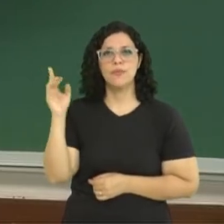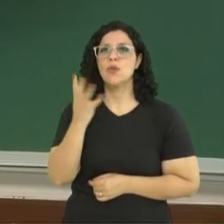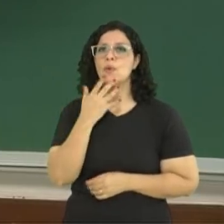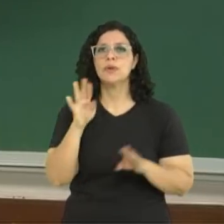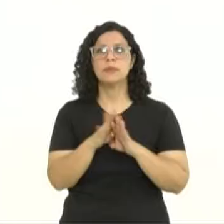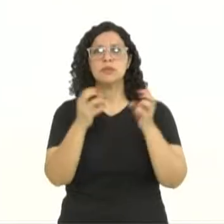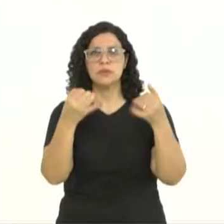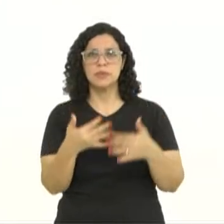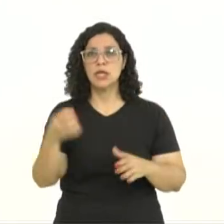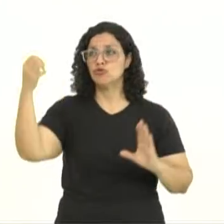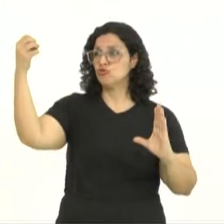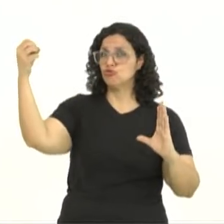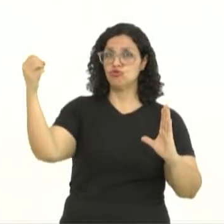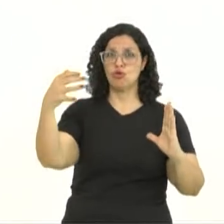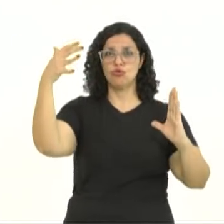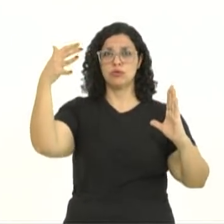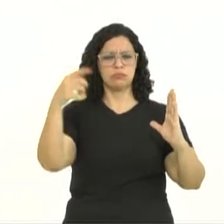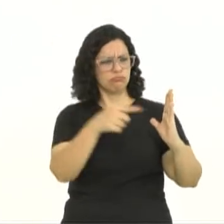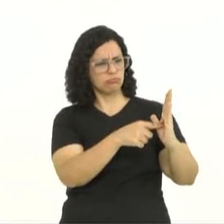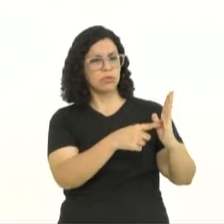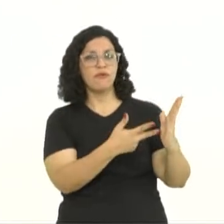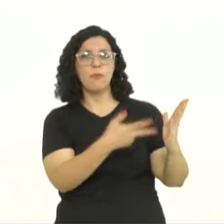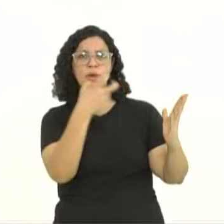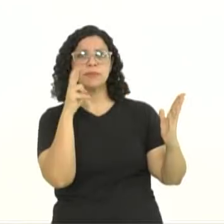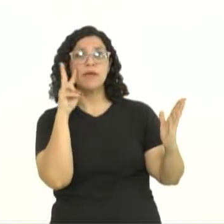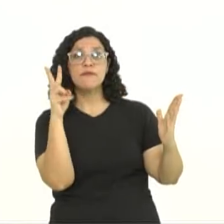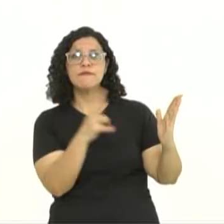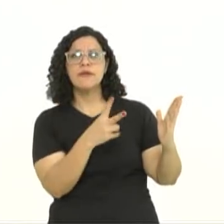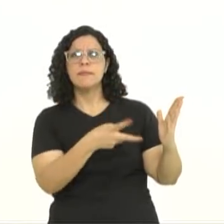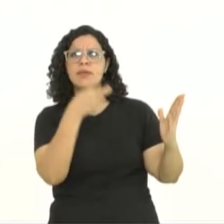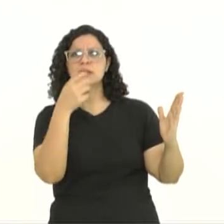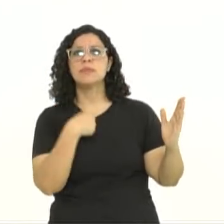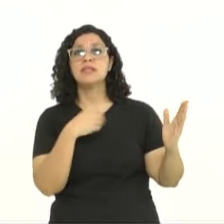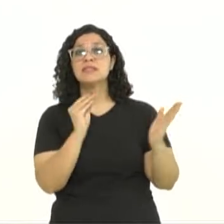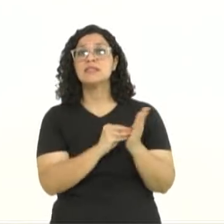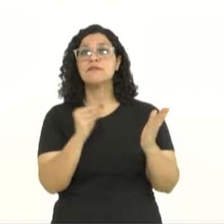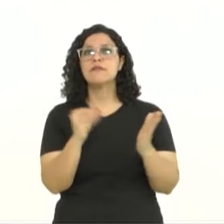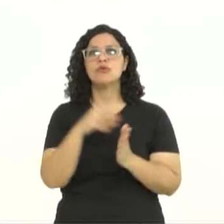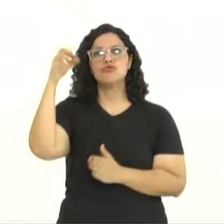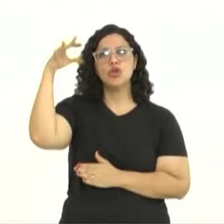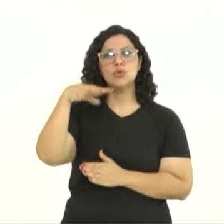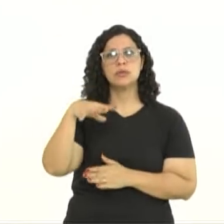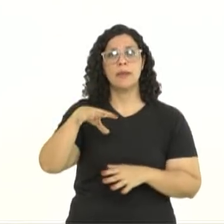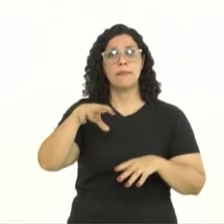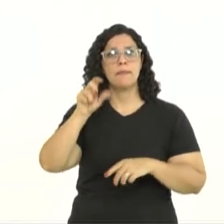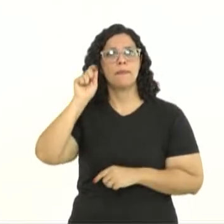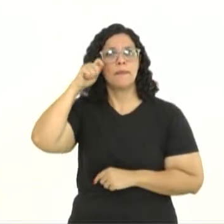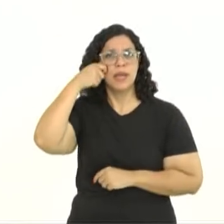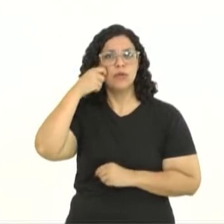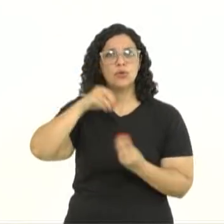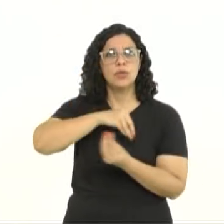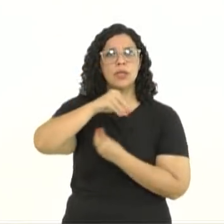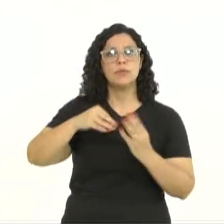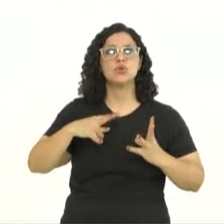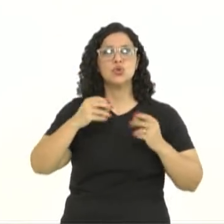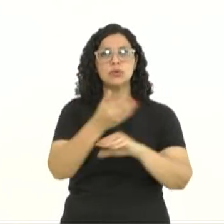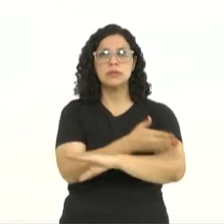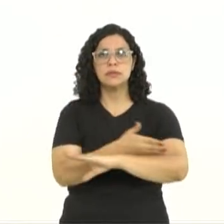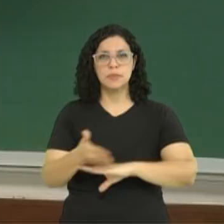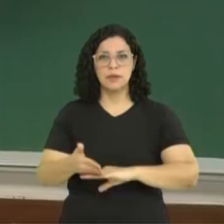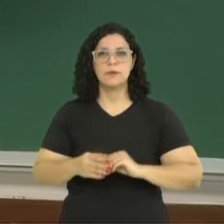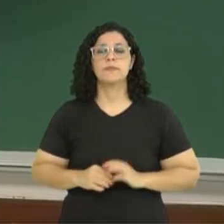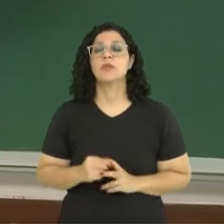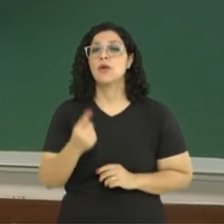Que eu falei para vocês. Reflexão da luz sobre o objeto que é percebido pela nossa visão, sendo que a ausência da luz produz o preto e a mistura de todas as cores produz o